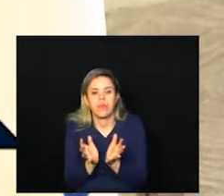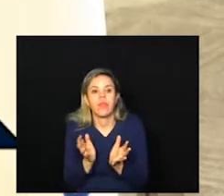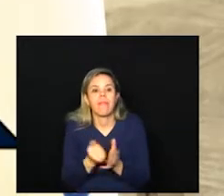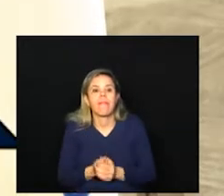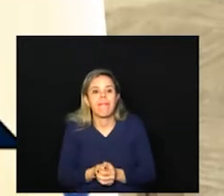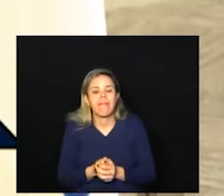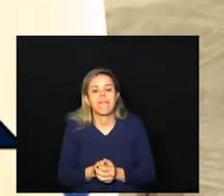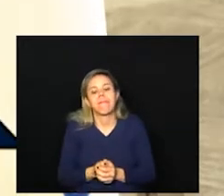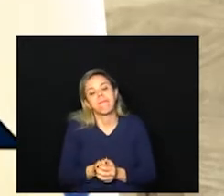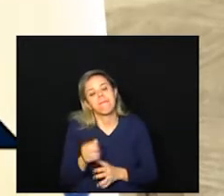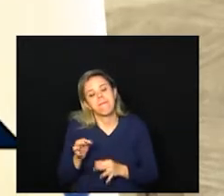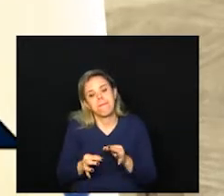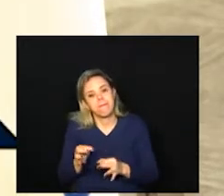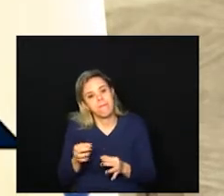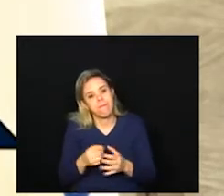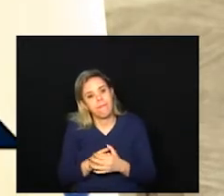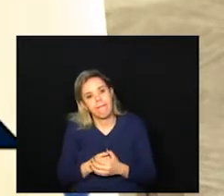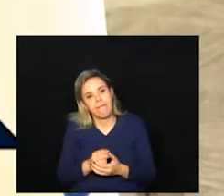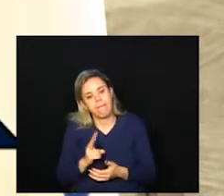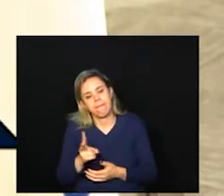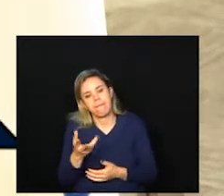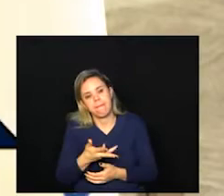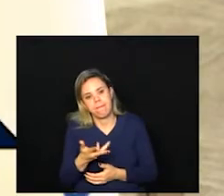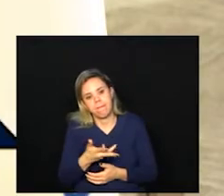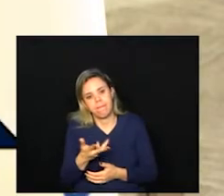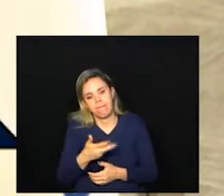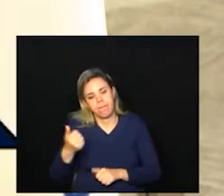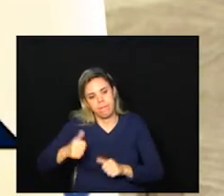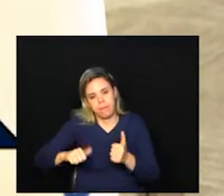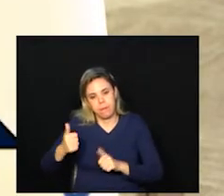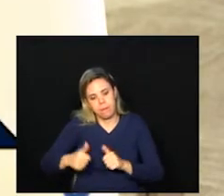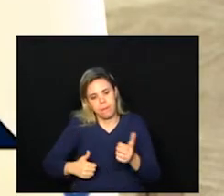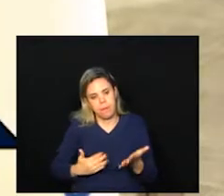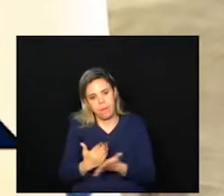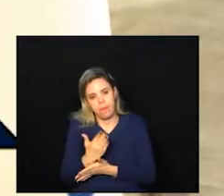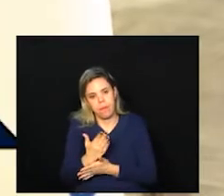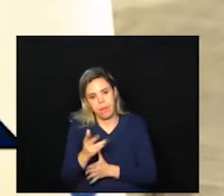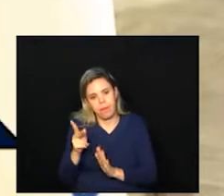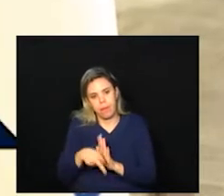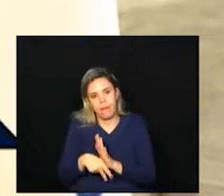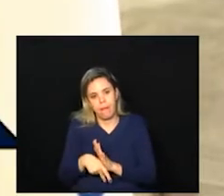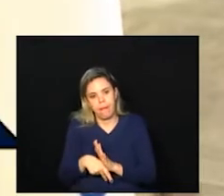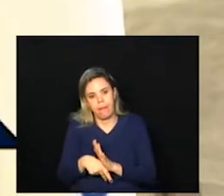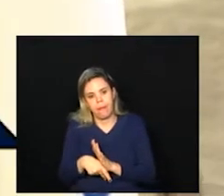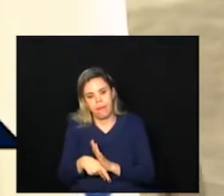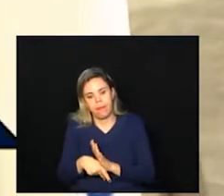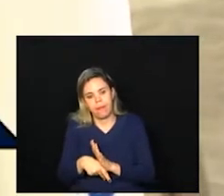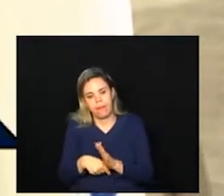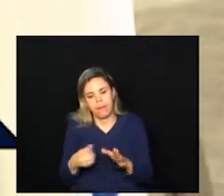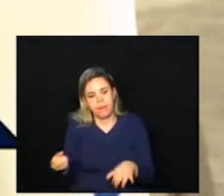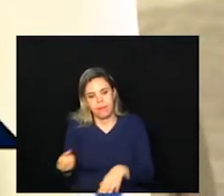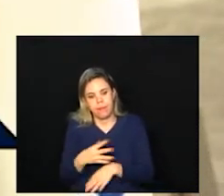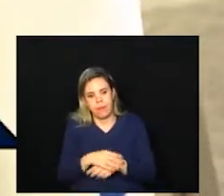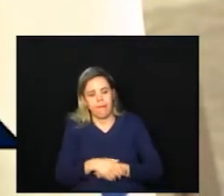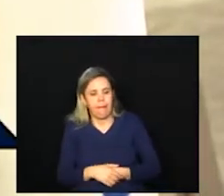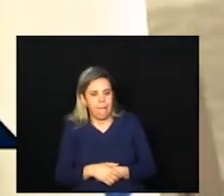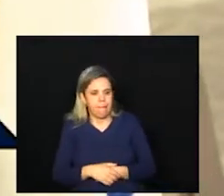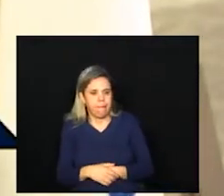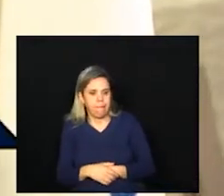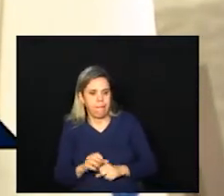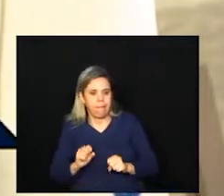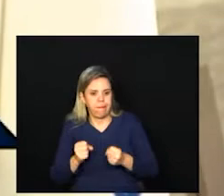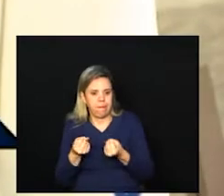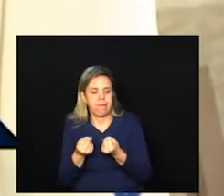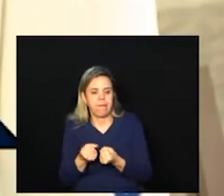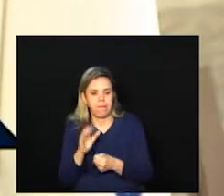de Constituição e Justiça para dar celeridade na tramitação e aprovação desse projeto, que vai inovar e vai fortalecer